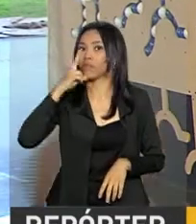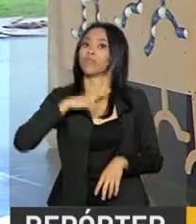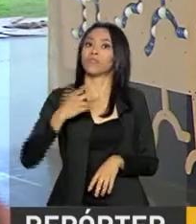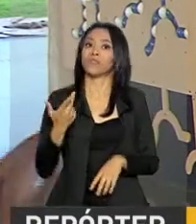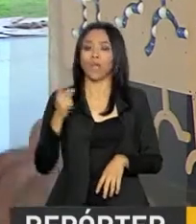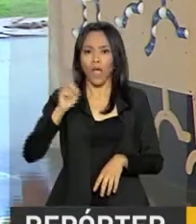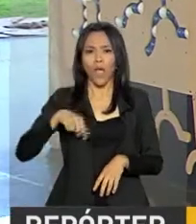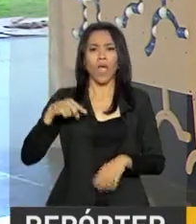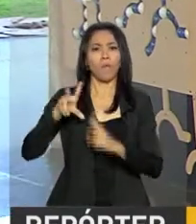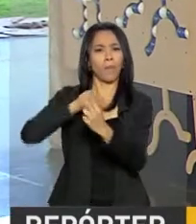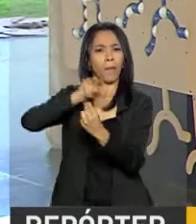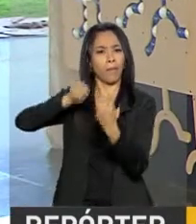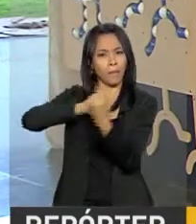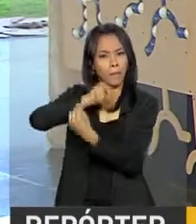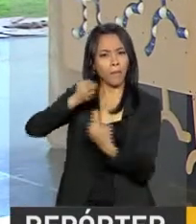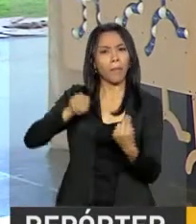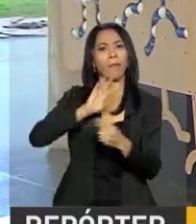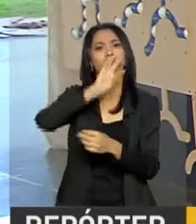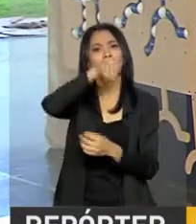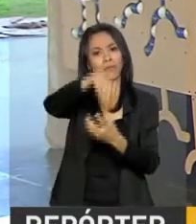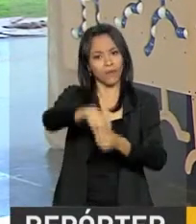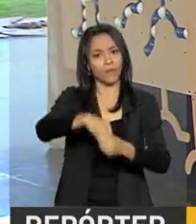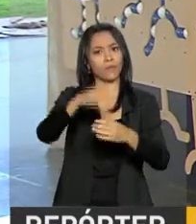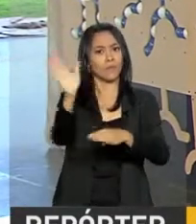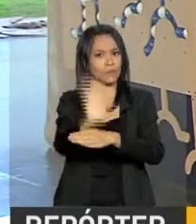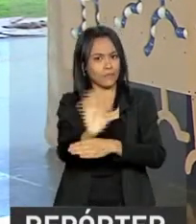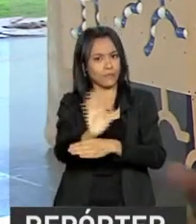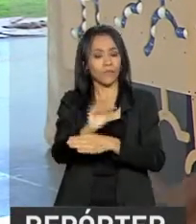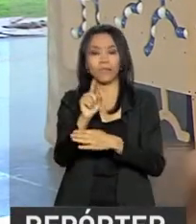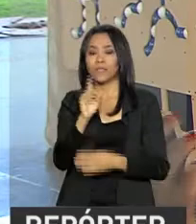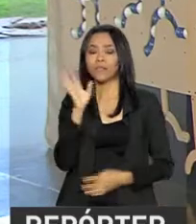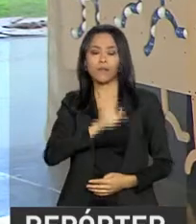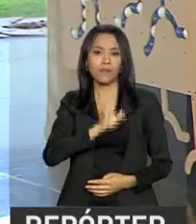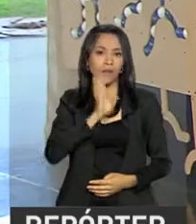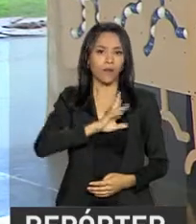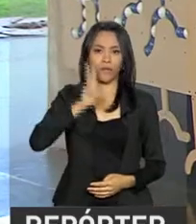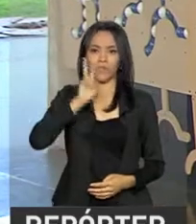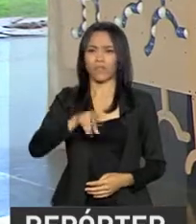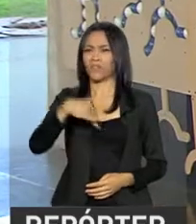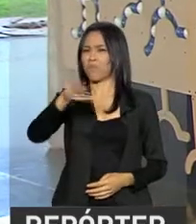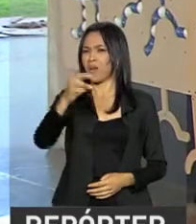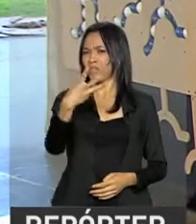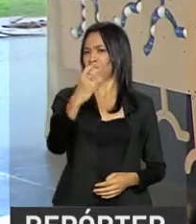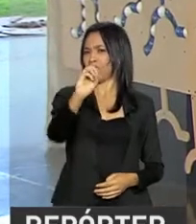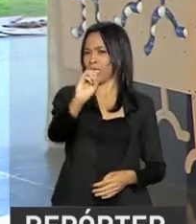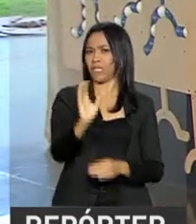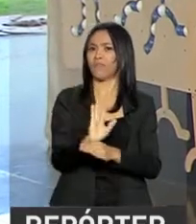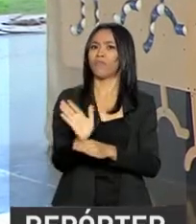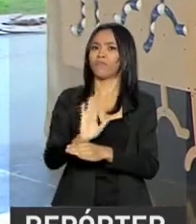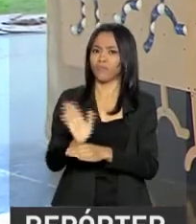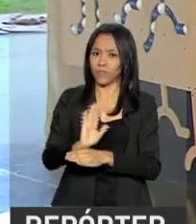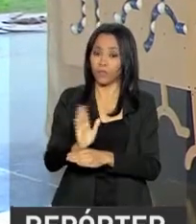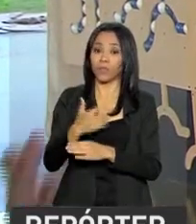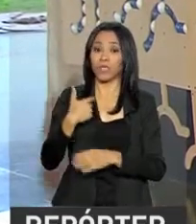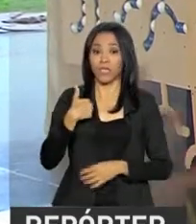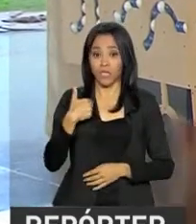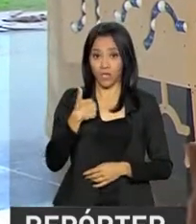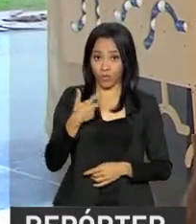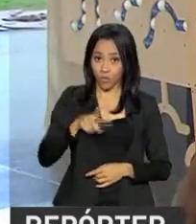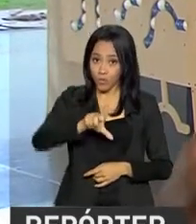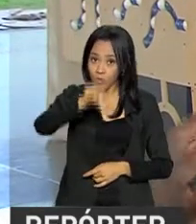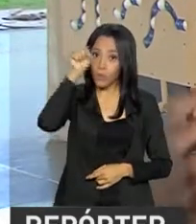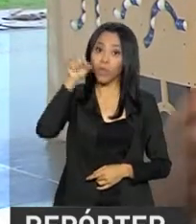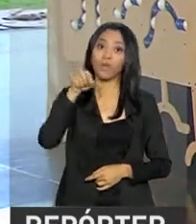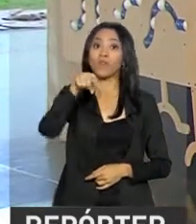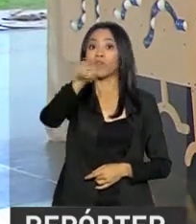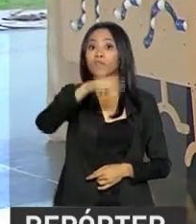é falado e muito retratado no cinema isso é muito bacana de ver então são mais de 30 filmes aí o recorde que eu escolhi foi o que o público